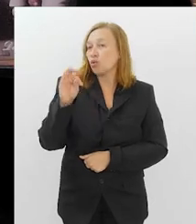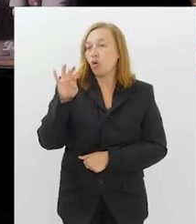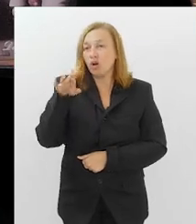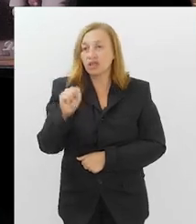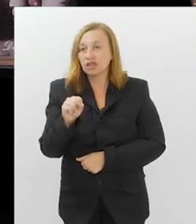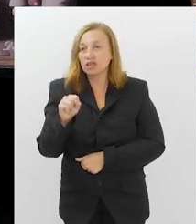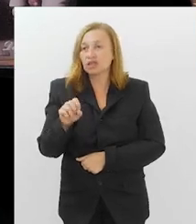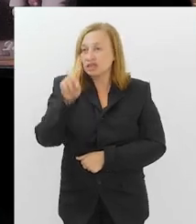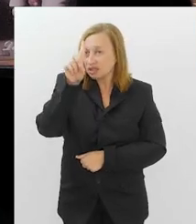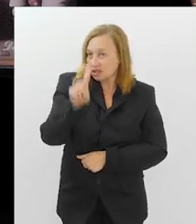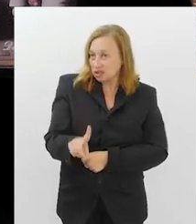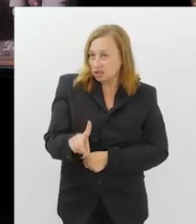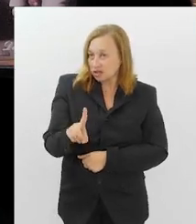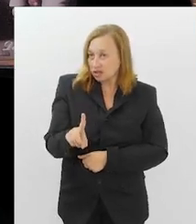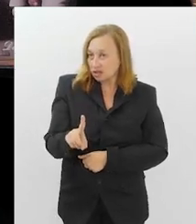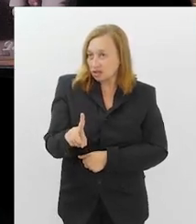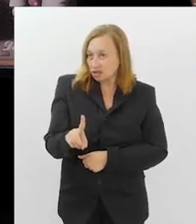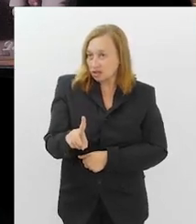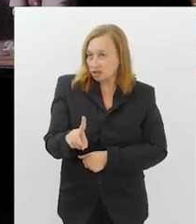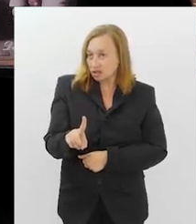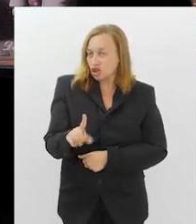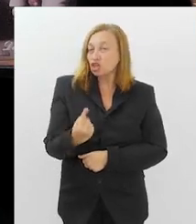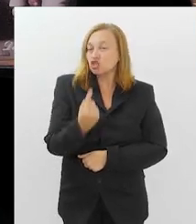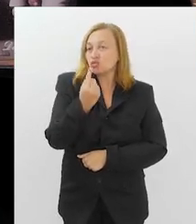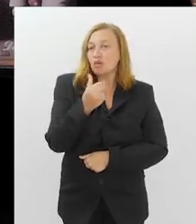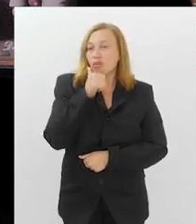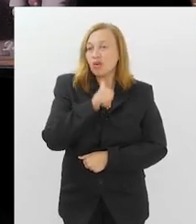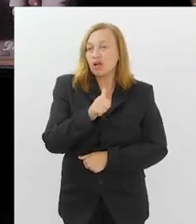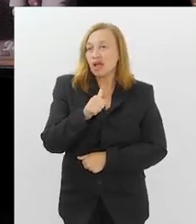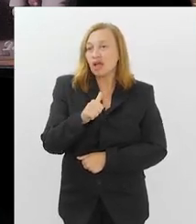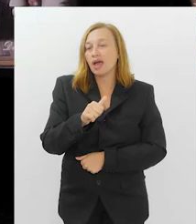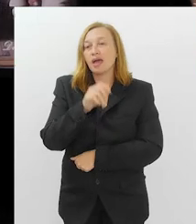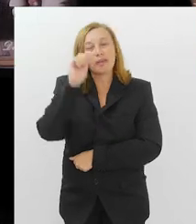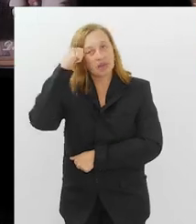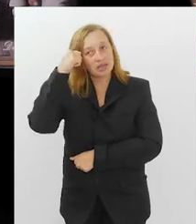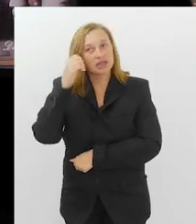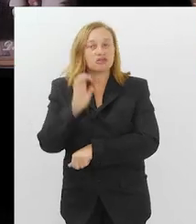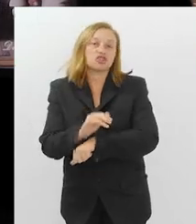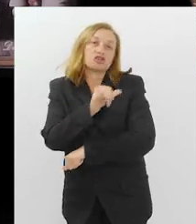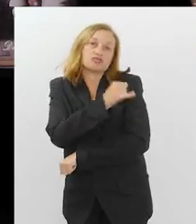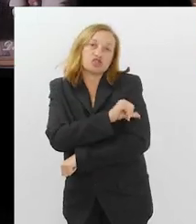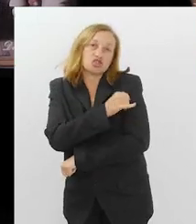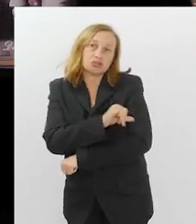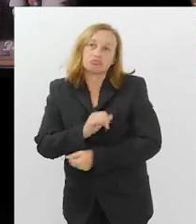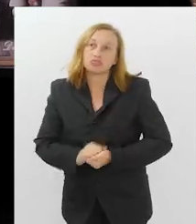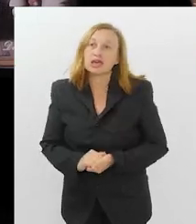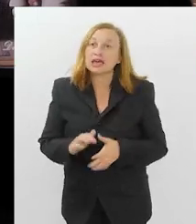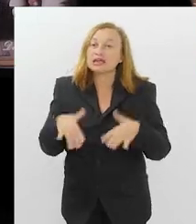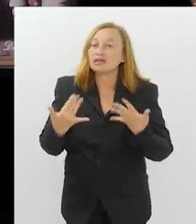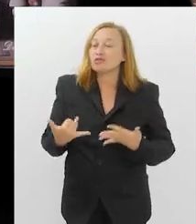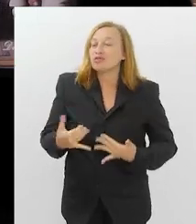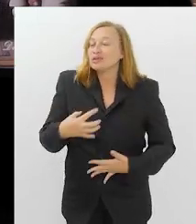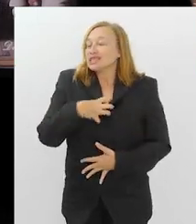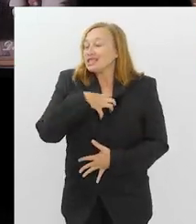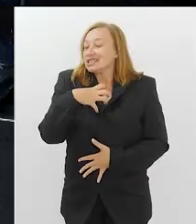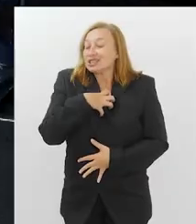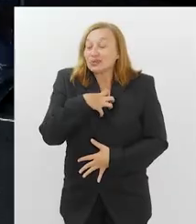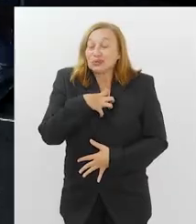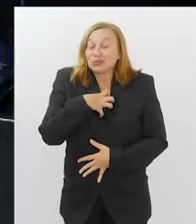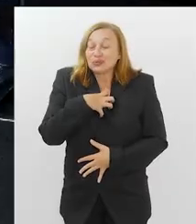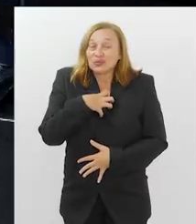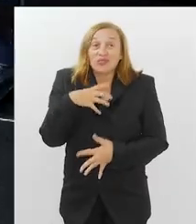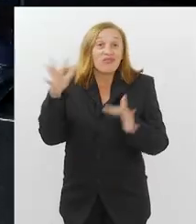de cotas na diretoria de uma mulher preta é aqui no estado do Rio de Janeiro. Então, eu me